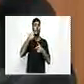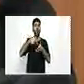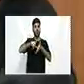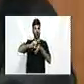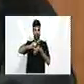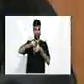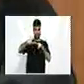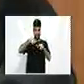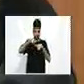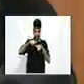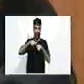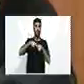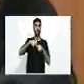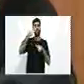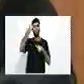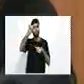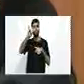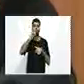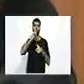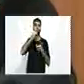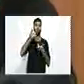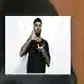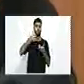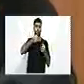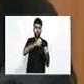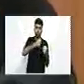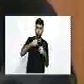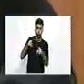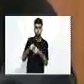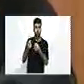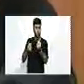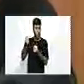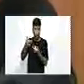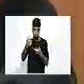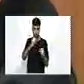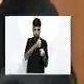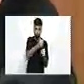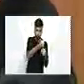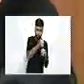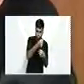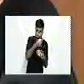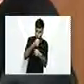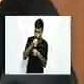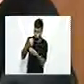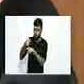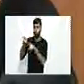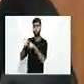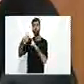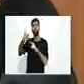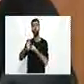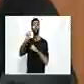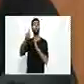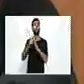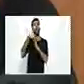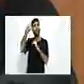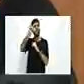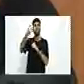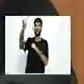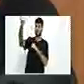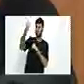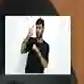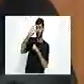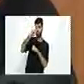mais cedo não tem obstáculos nenhum para ele poder fazer varreção porque não tem quase carro na rua e segundo reduzir a exposição desse